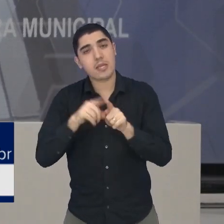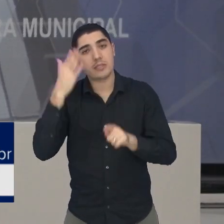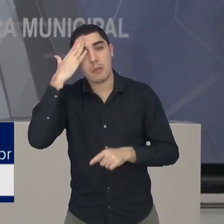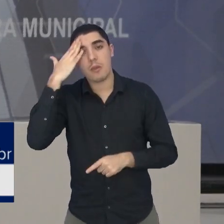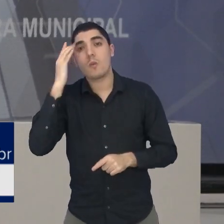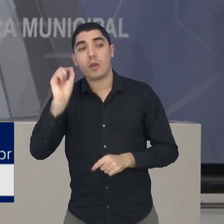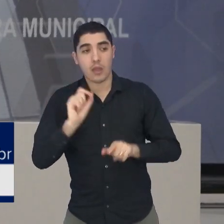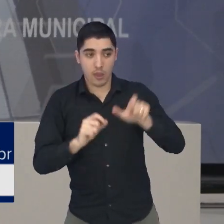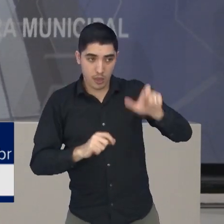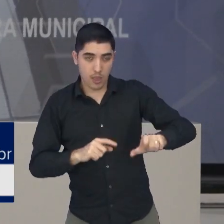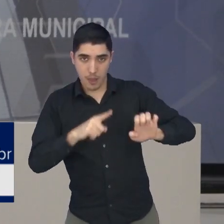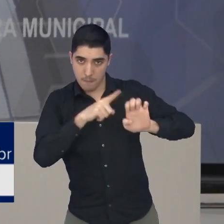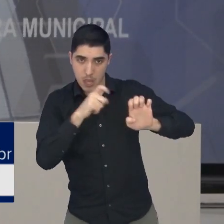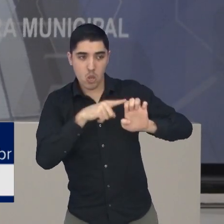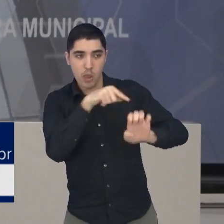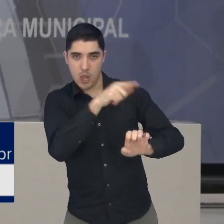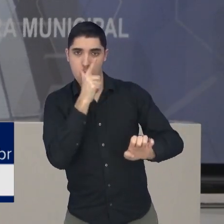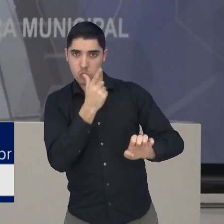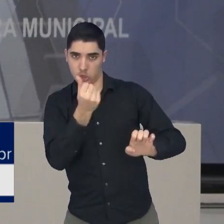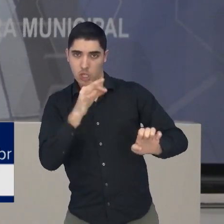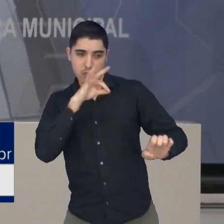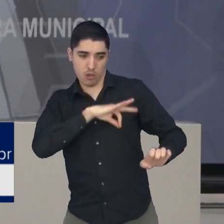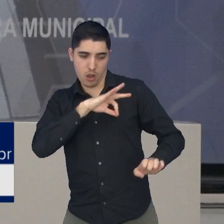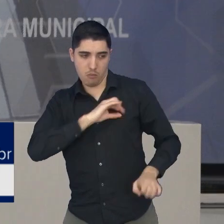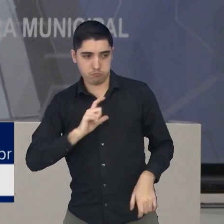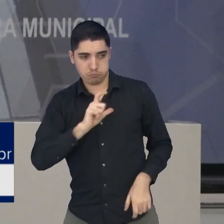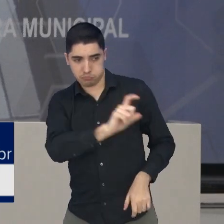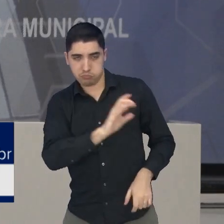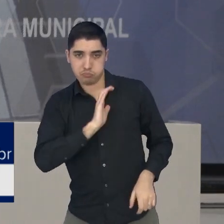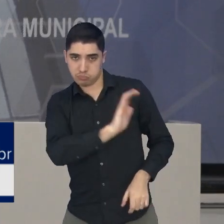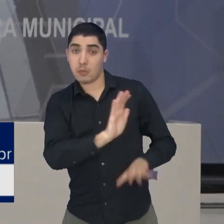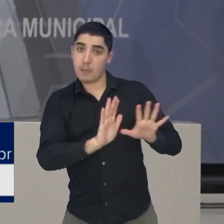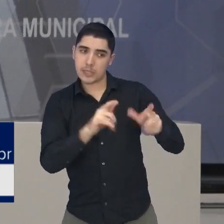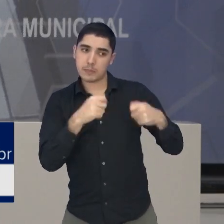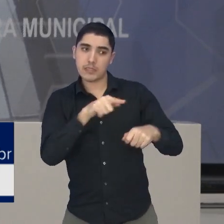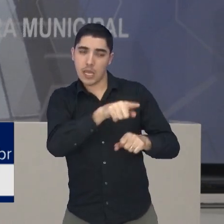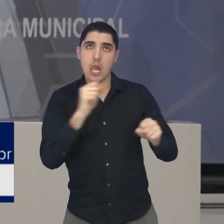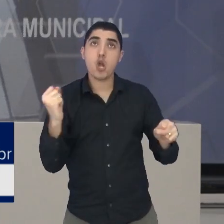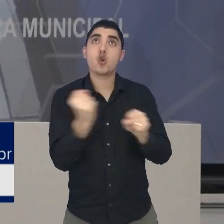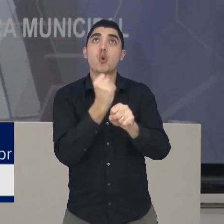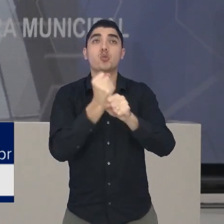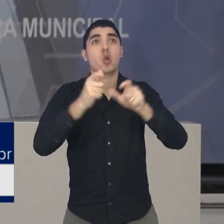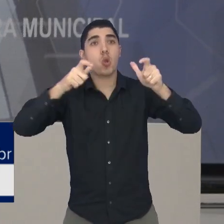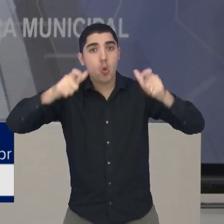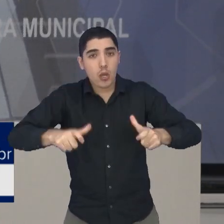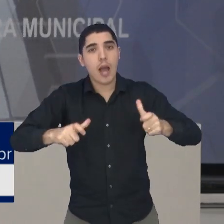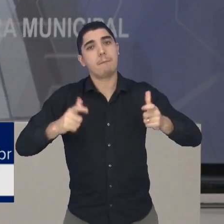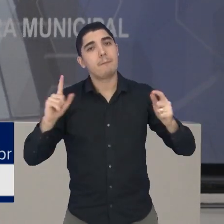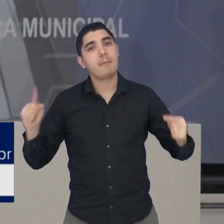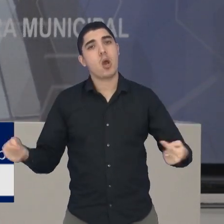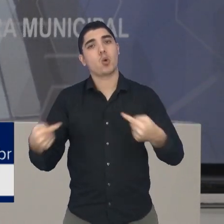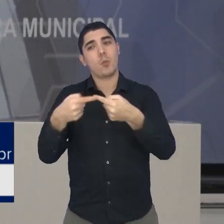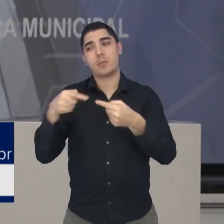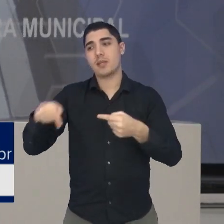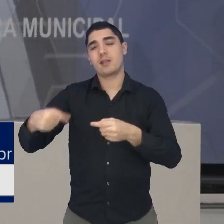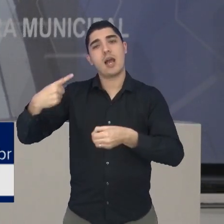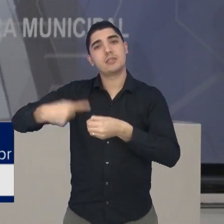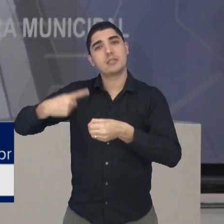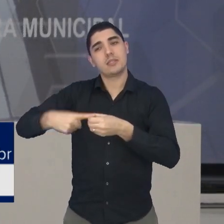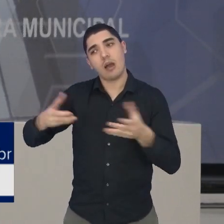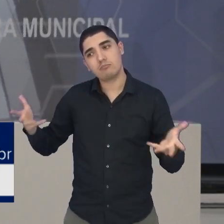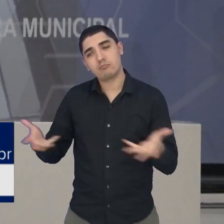dinheiro, ele faça esse planejamento urbano de forma a garantir que a verticalização, o adensamento, etc., aconteça de